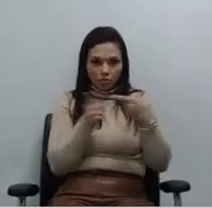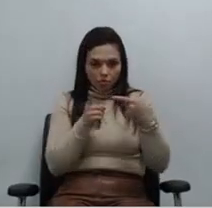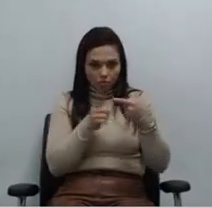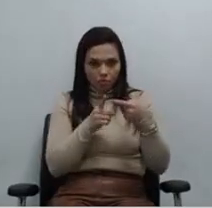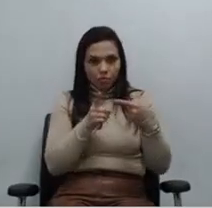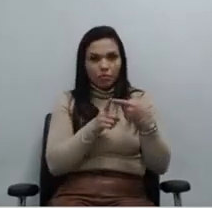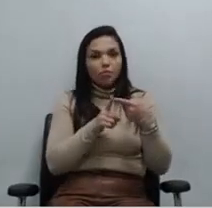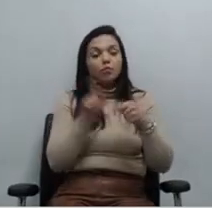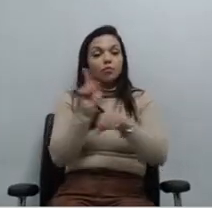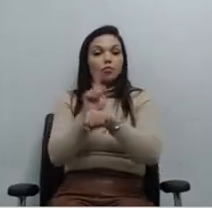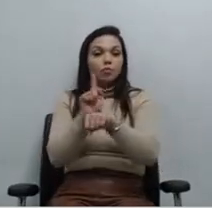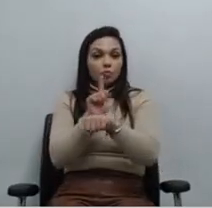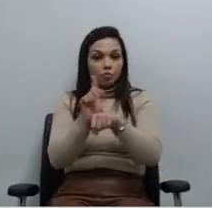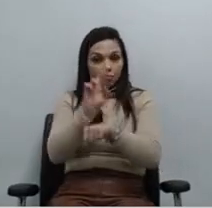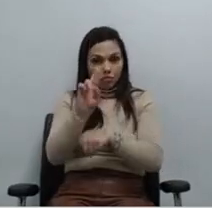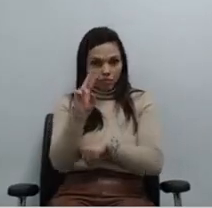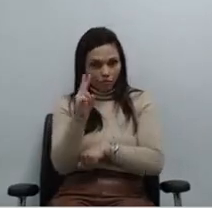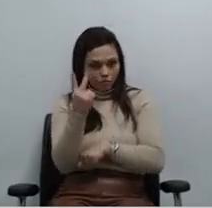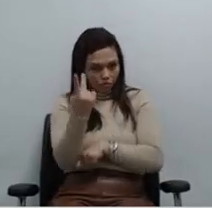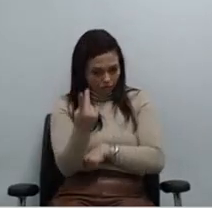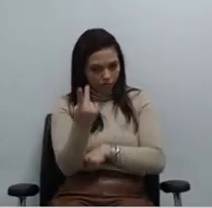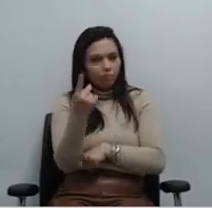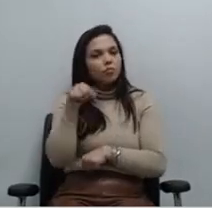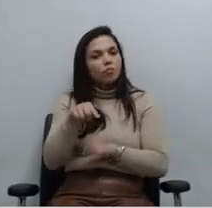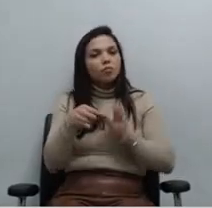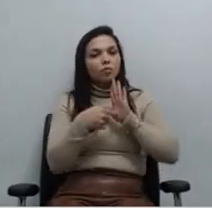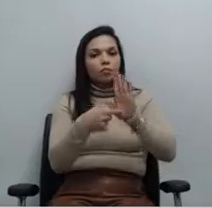recursos humanos. A gestão de recursos humanos representa